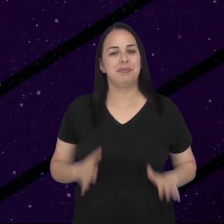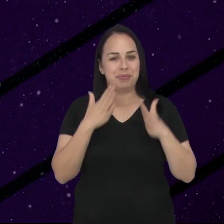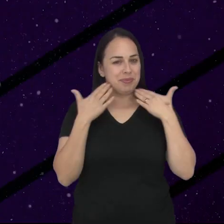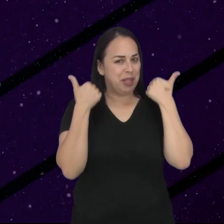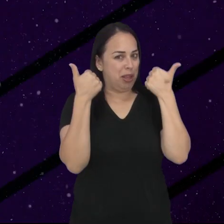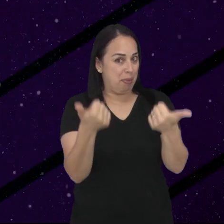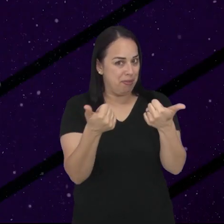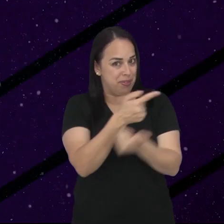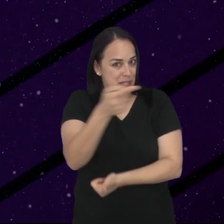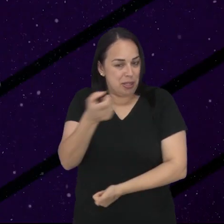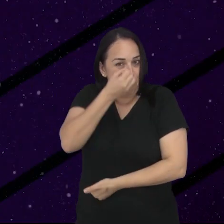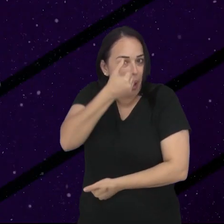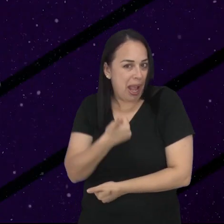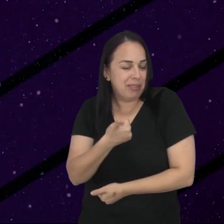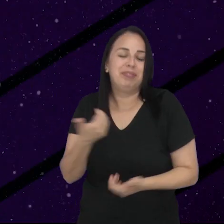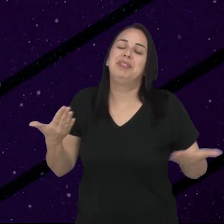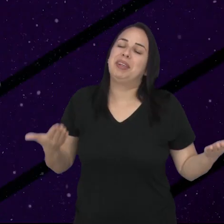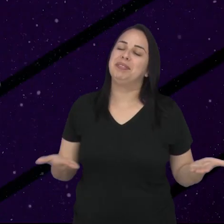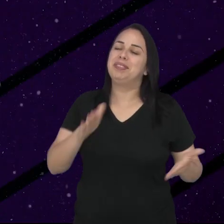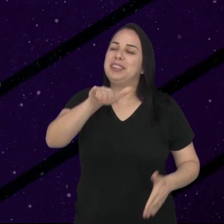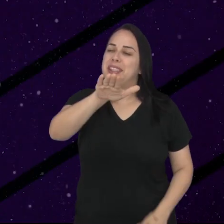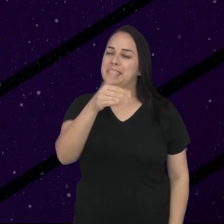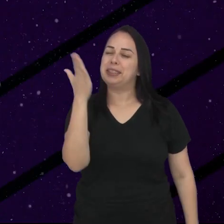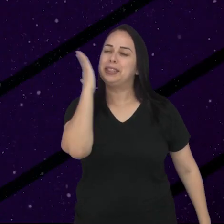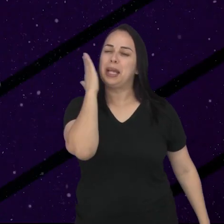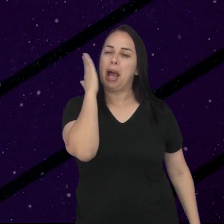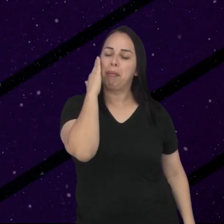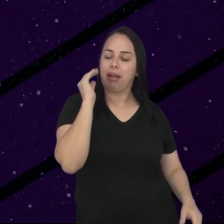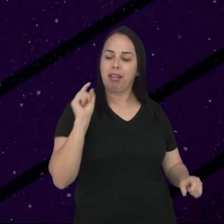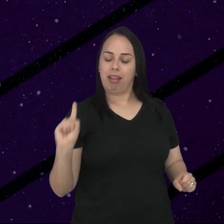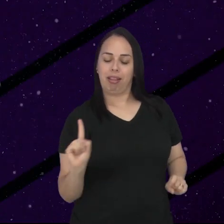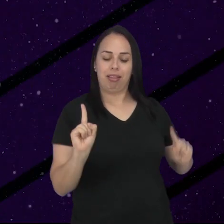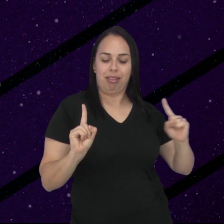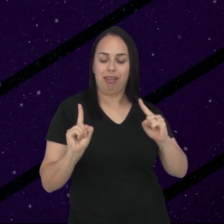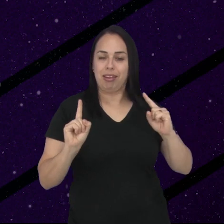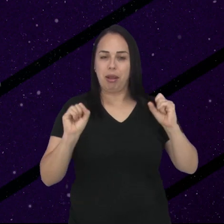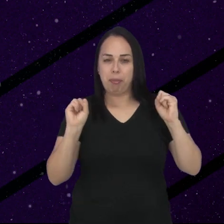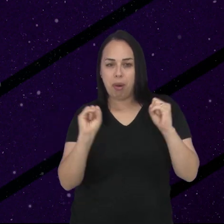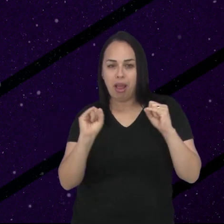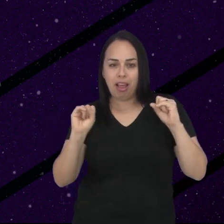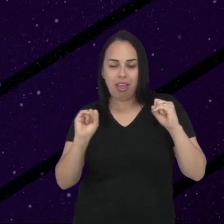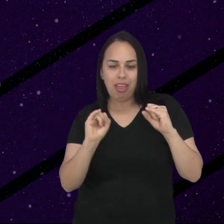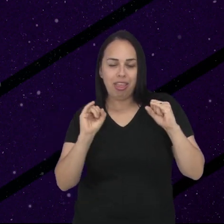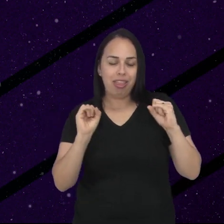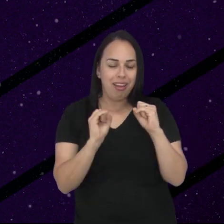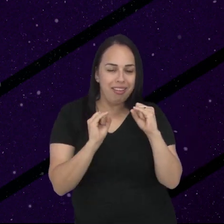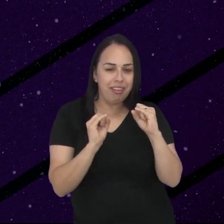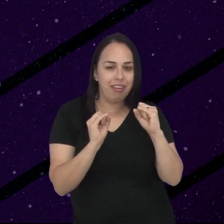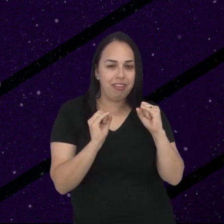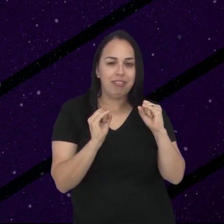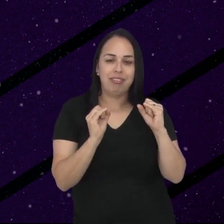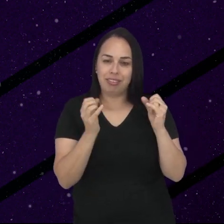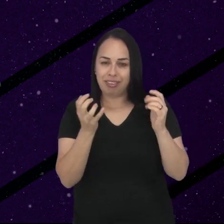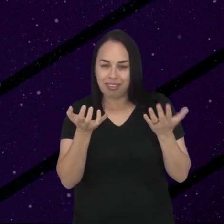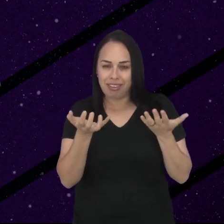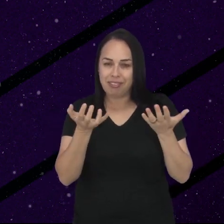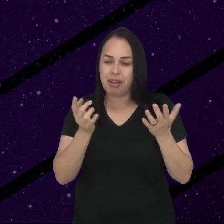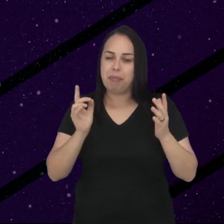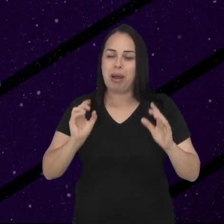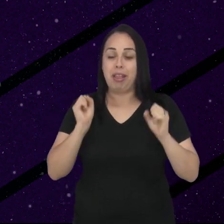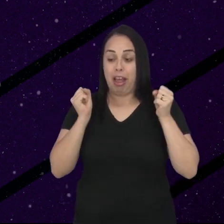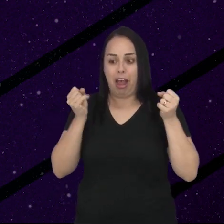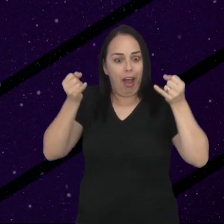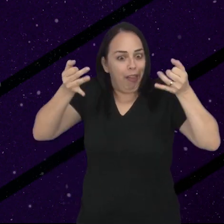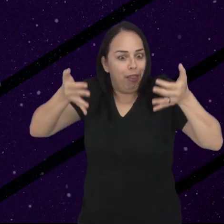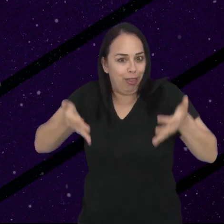E aí, como é que você tá? Tudo bem? Vem cá, sabe quando tá rolando um clima entre duas pessoas que estão afim uma da outra? Os dois passam a